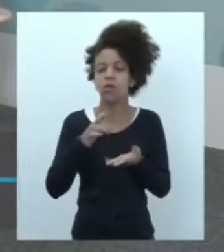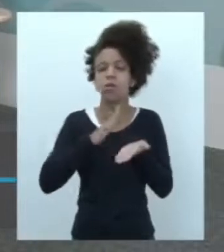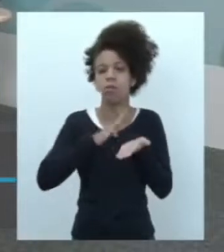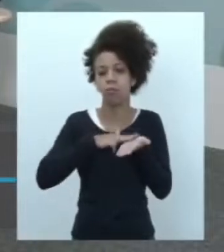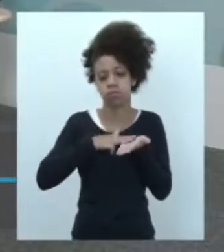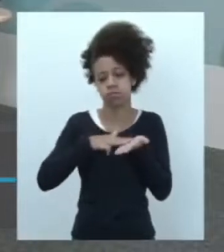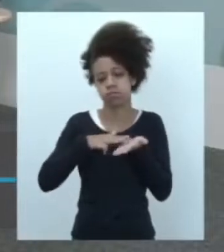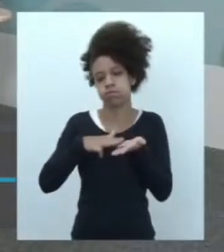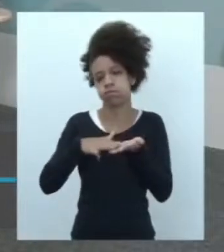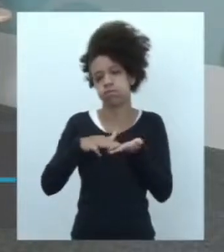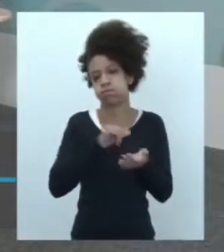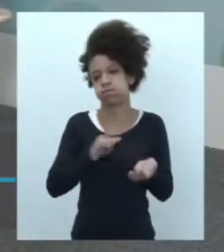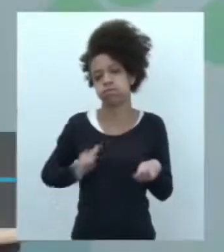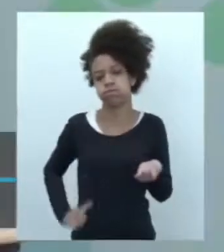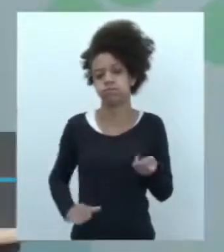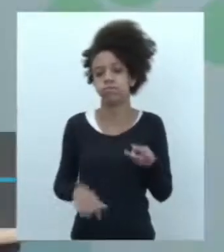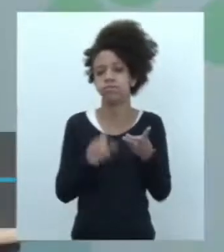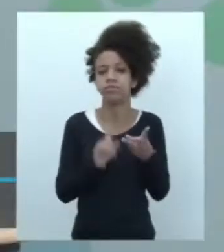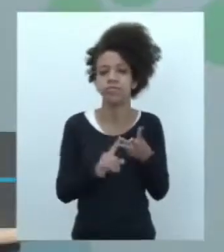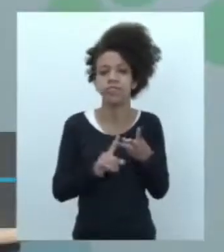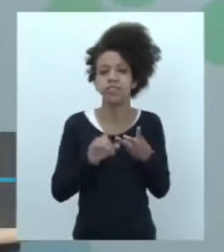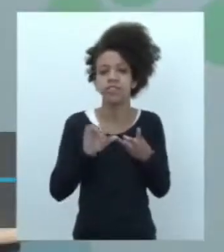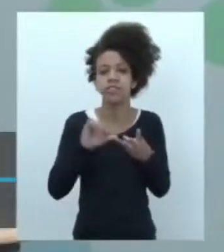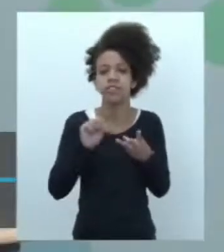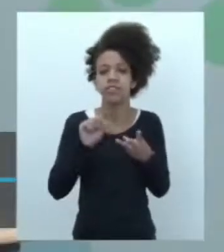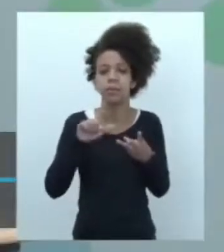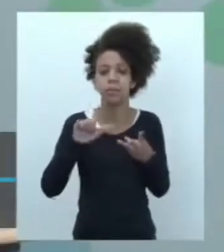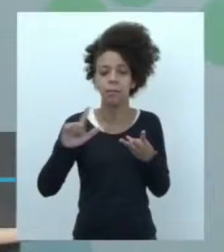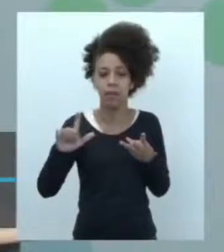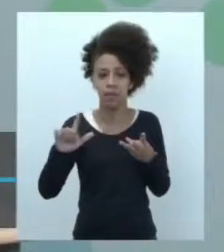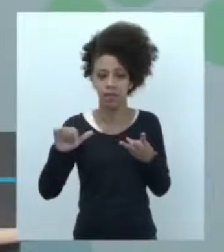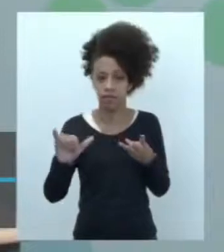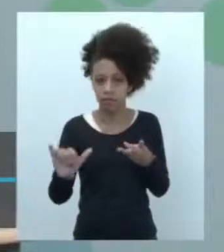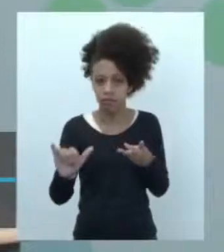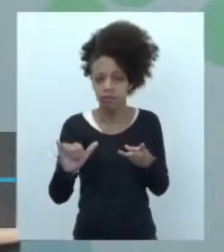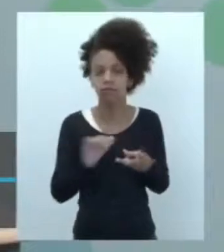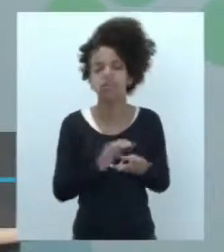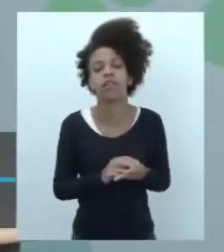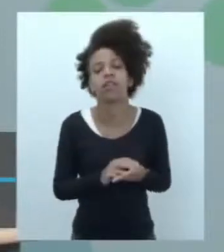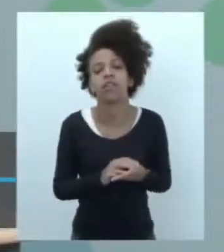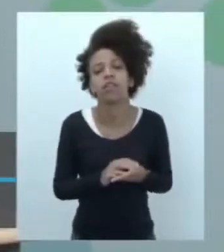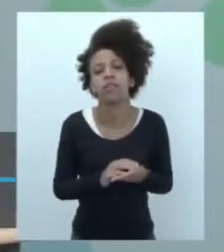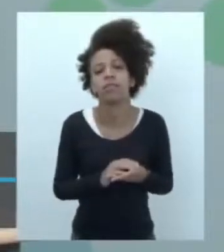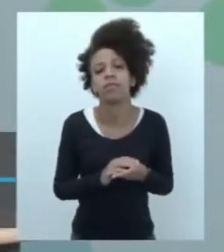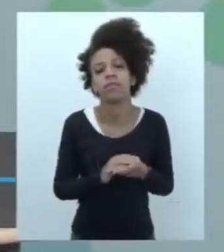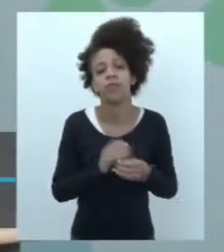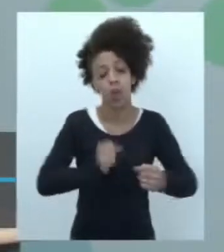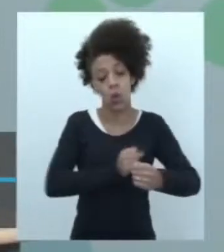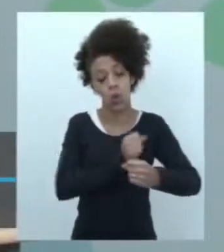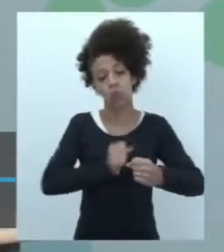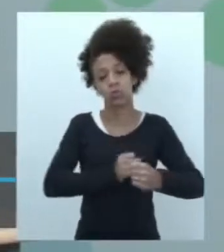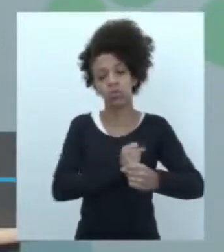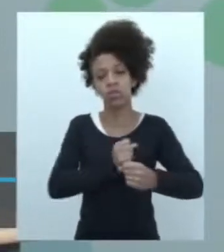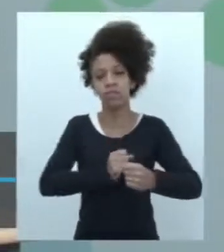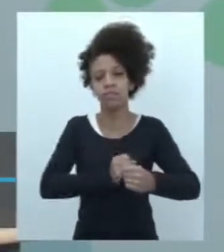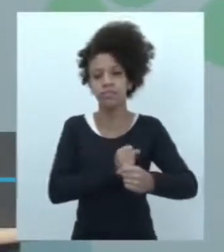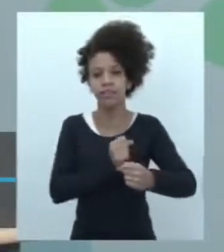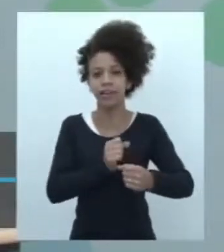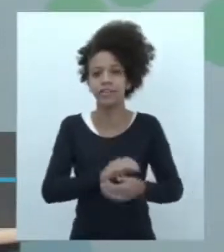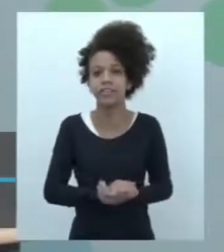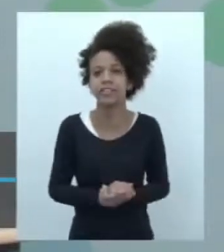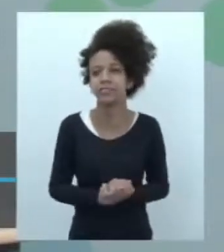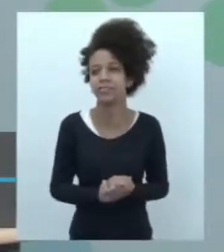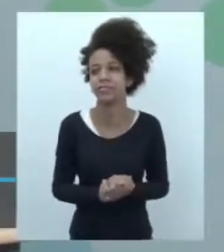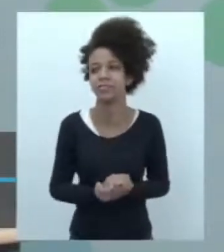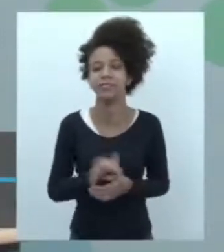colocou pastel chinês. A Isabelle, com 2 L's e Y, colocou a culinária italiana. Ela até citou que na casa dela